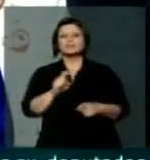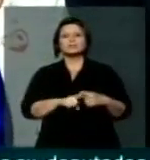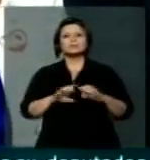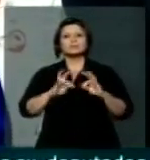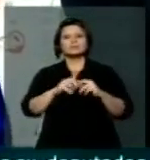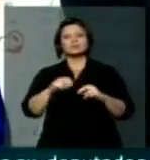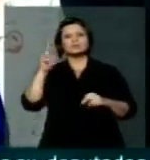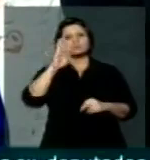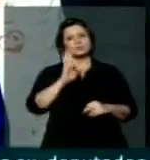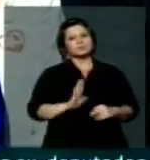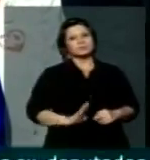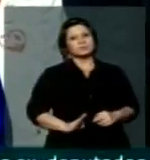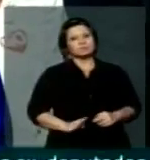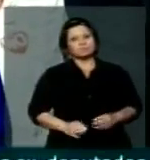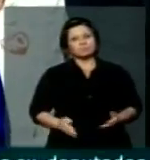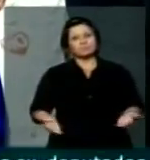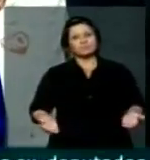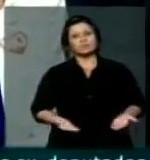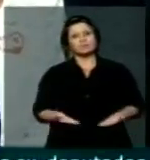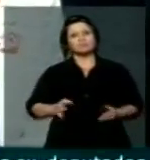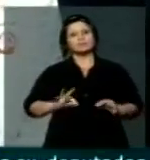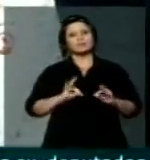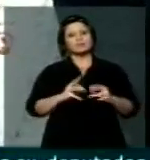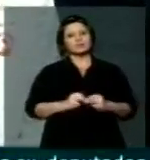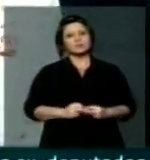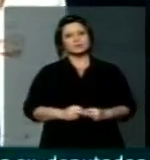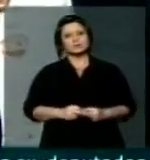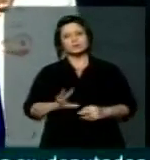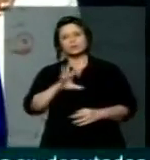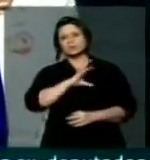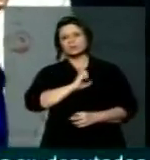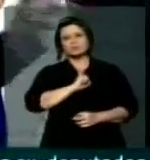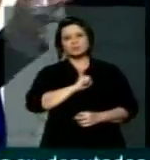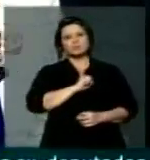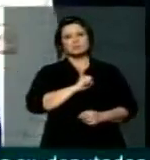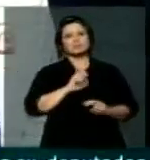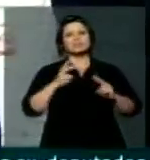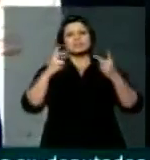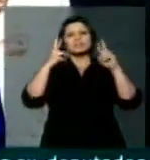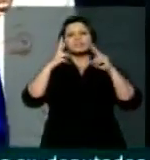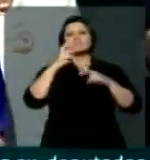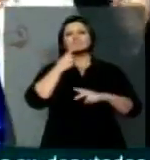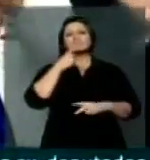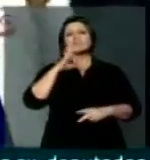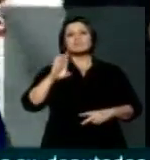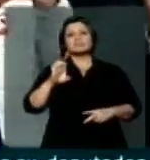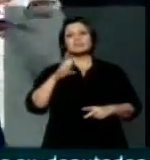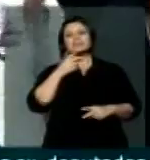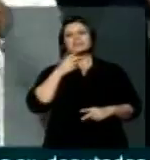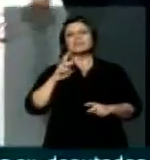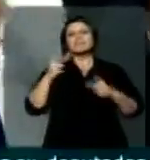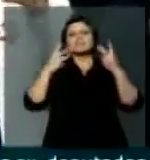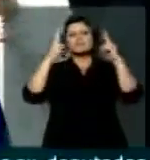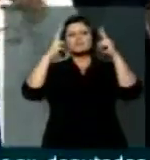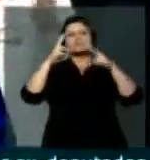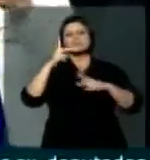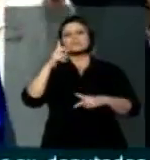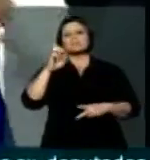tem por esse país chamado Brasil, que todos nós amamos. Viva Eduardo Campos, viva Pedro